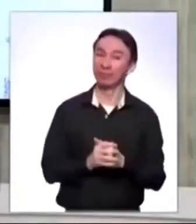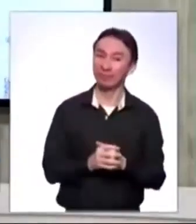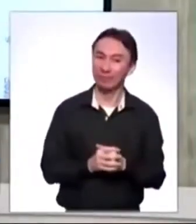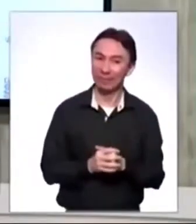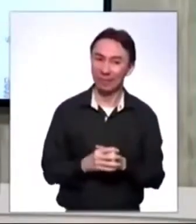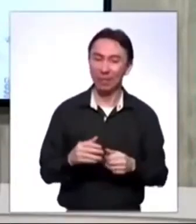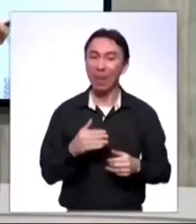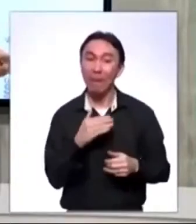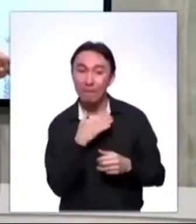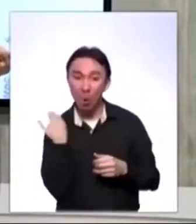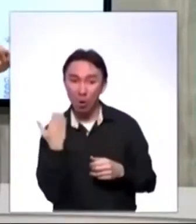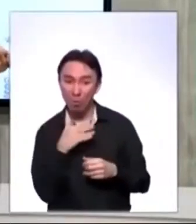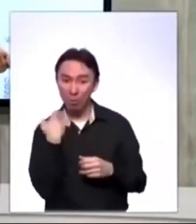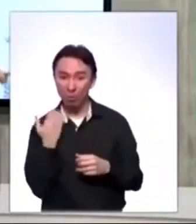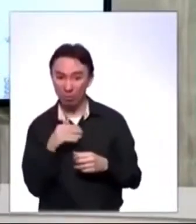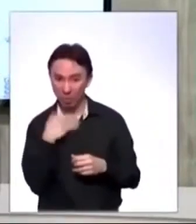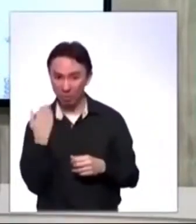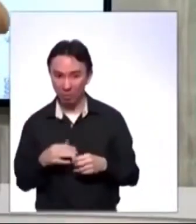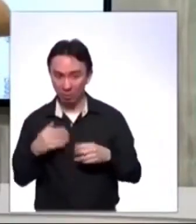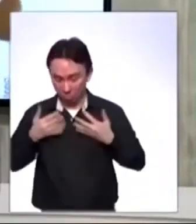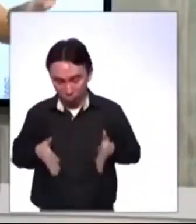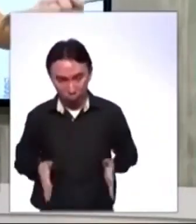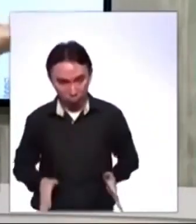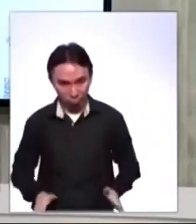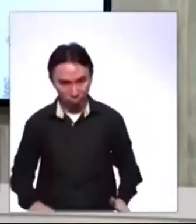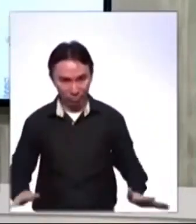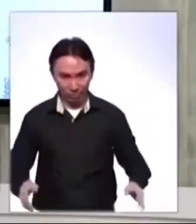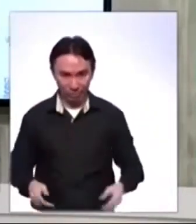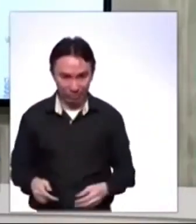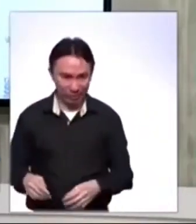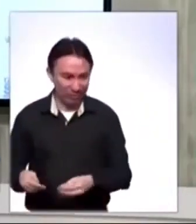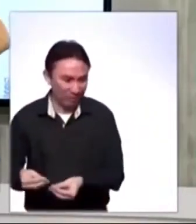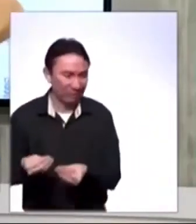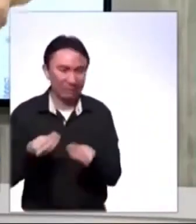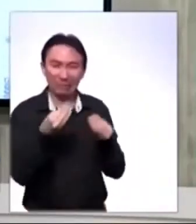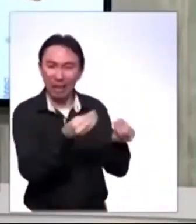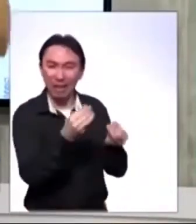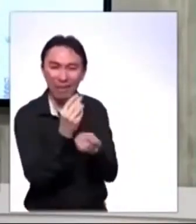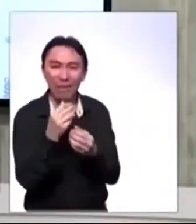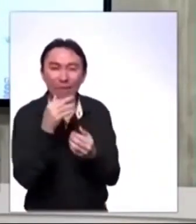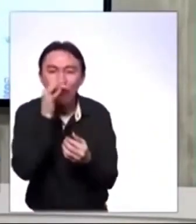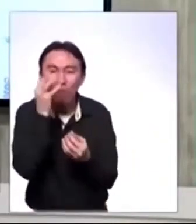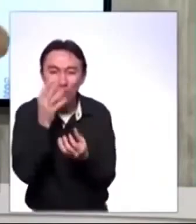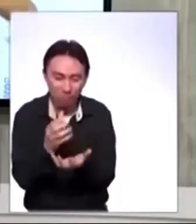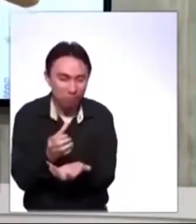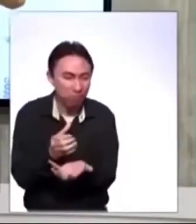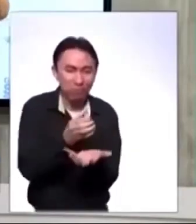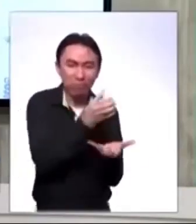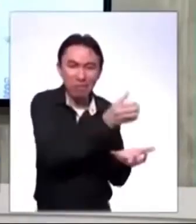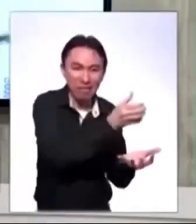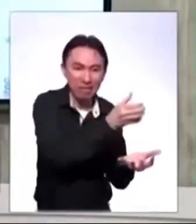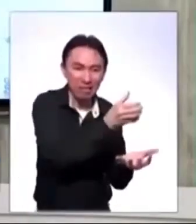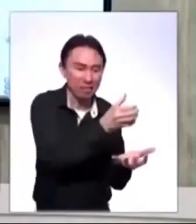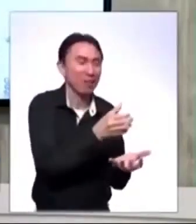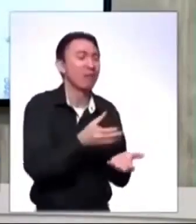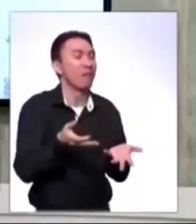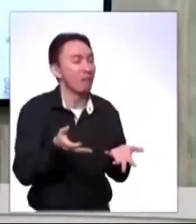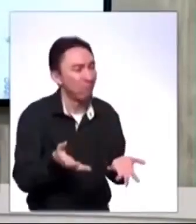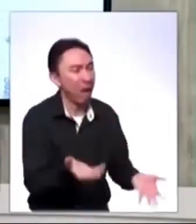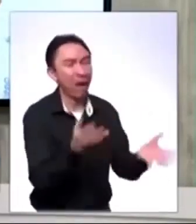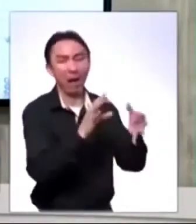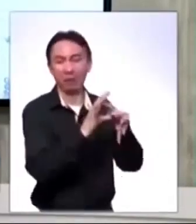para a irmã que está viva, também vestida de noiva. Vamos lá? Leitura positiva disso. É como se a irmã morta dissesse o quê? Pode casar